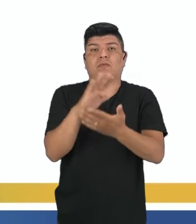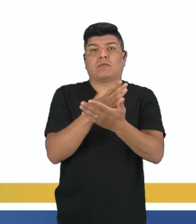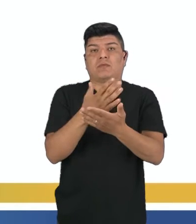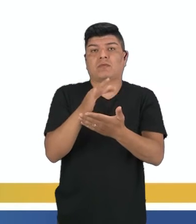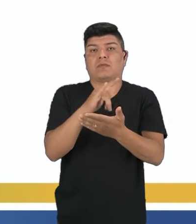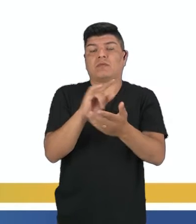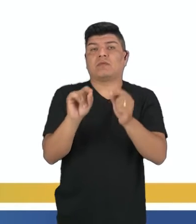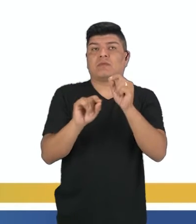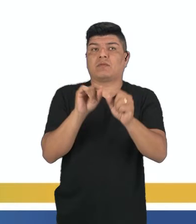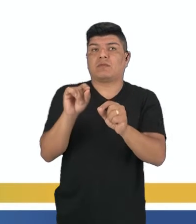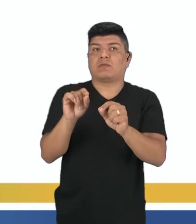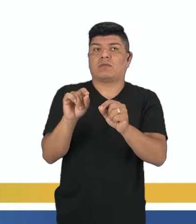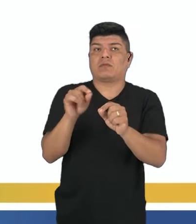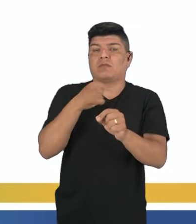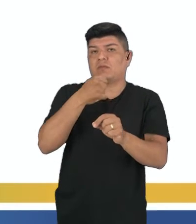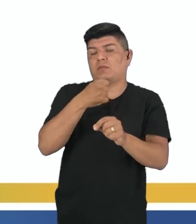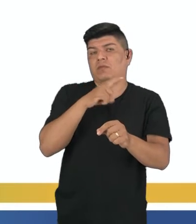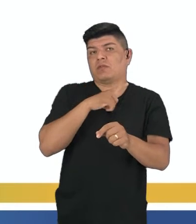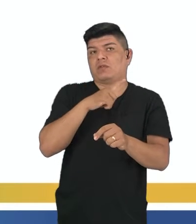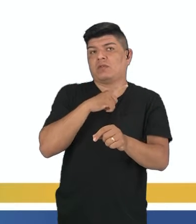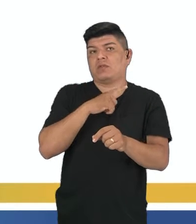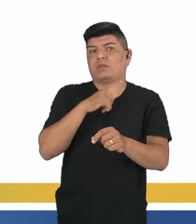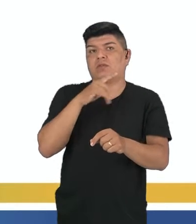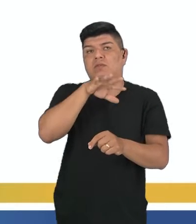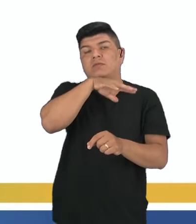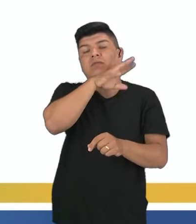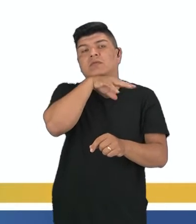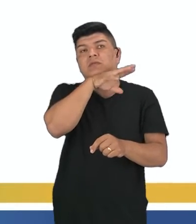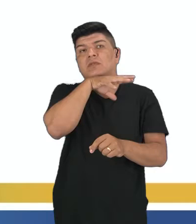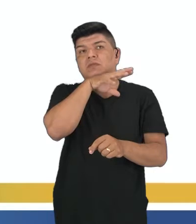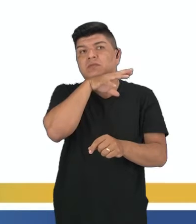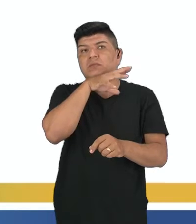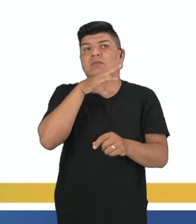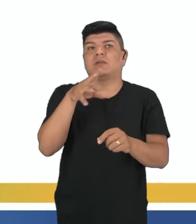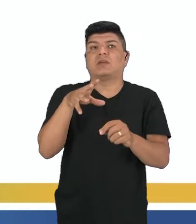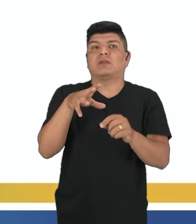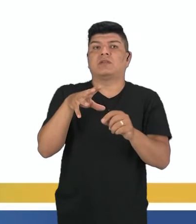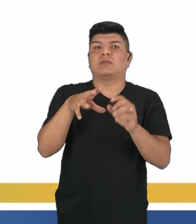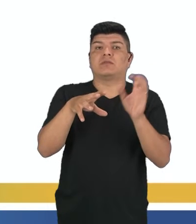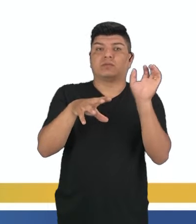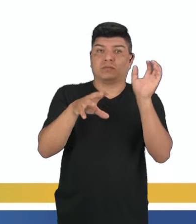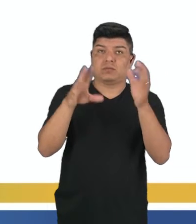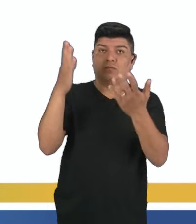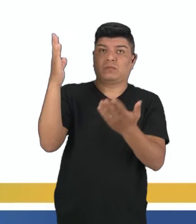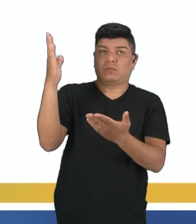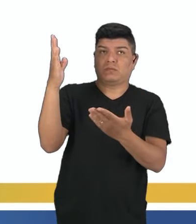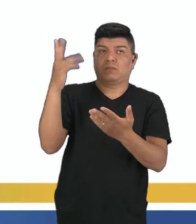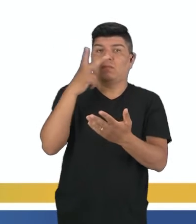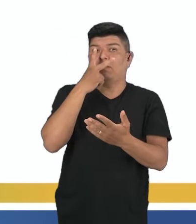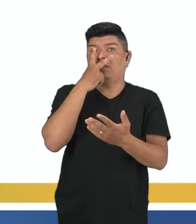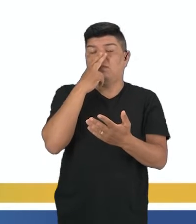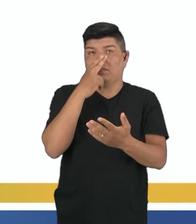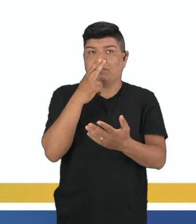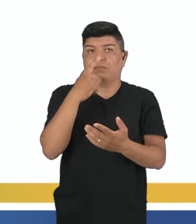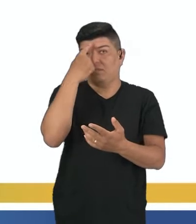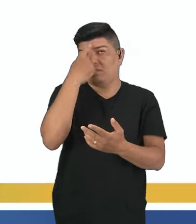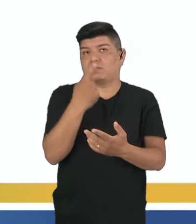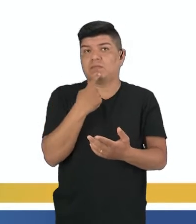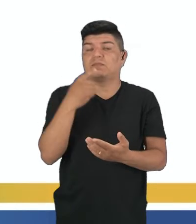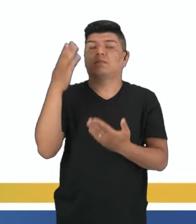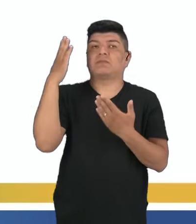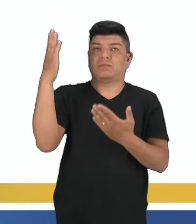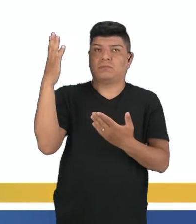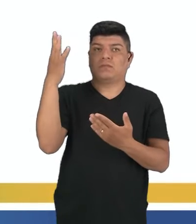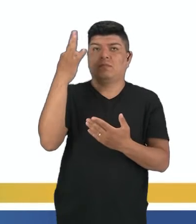os animais das savanas, né, ou o ambiente das savanas, o Cerrado ele é similar a essas savanas africanas